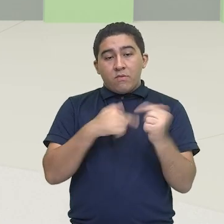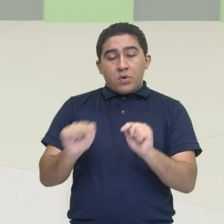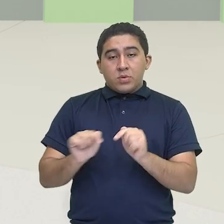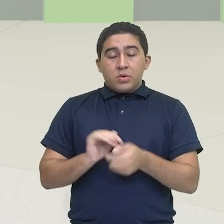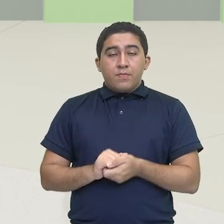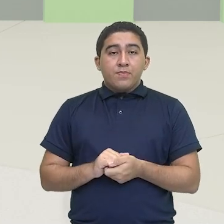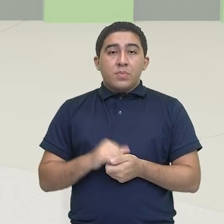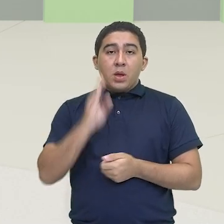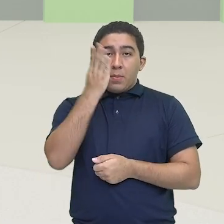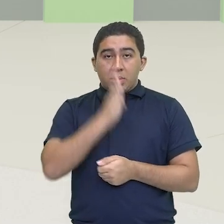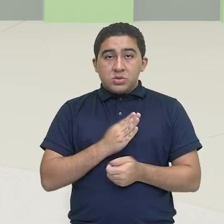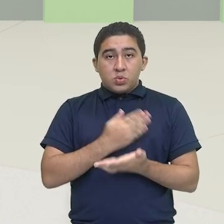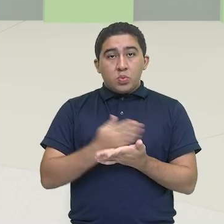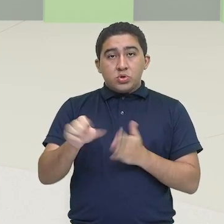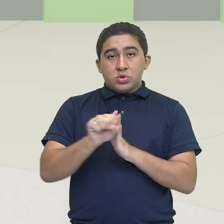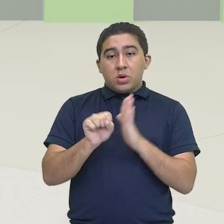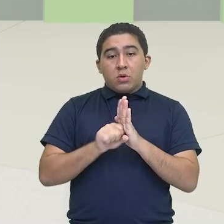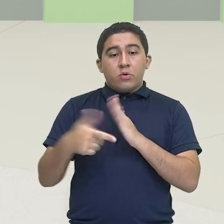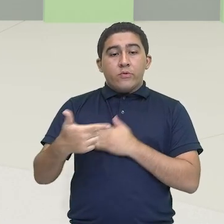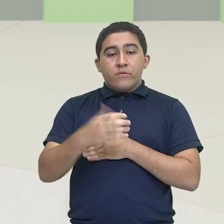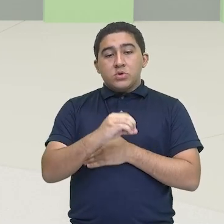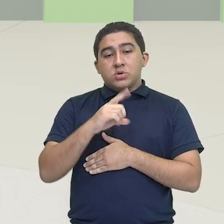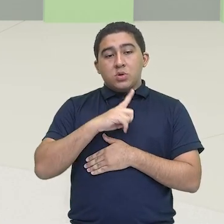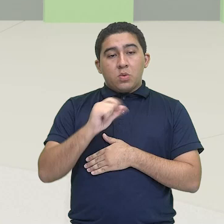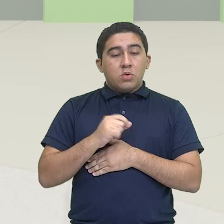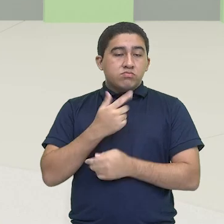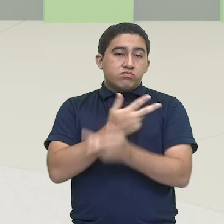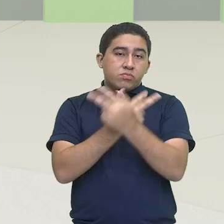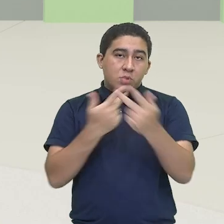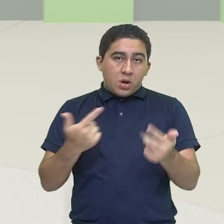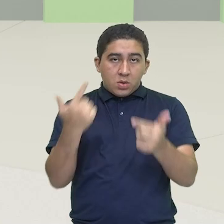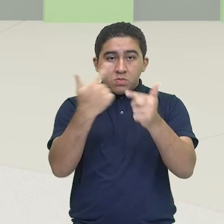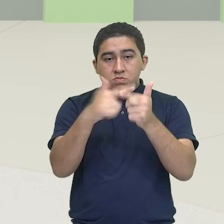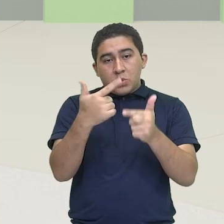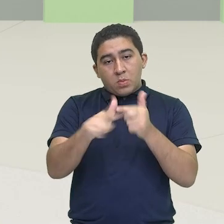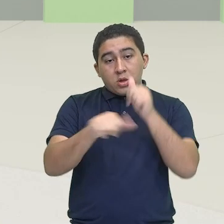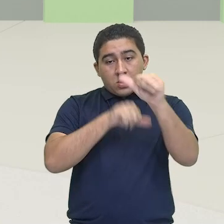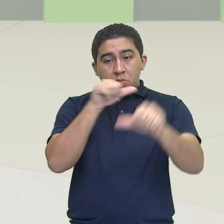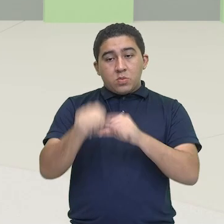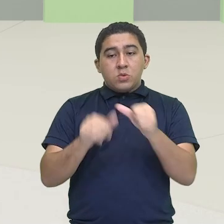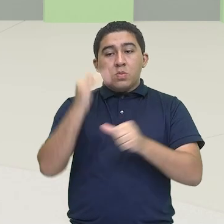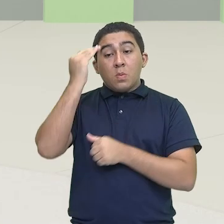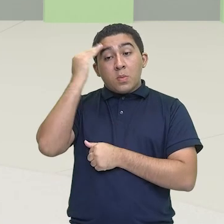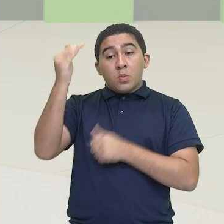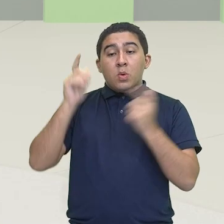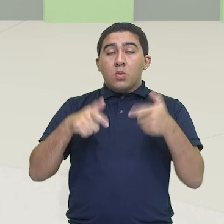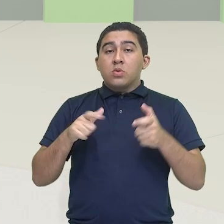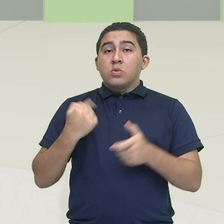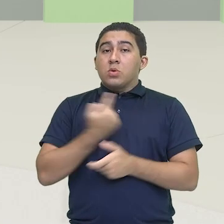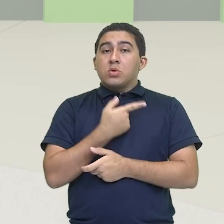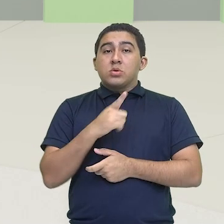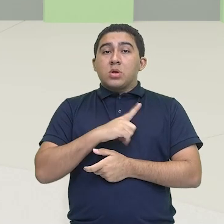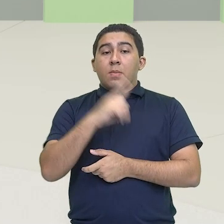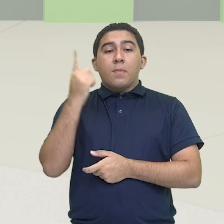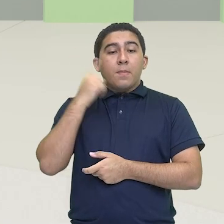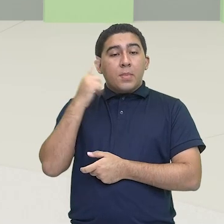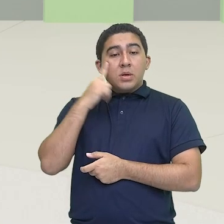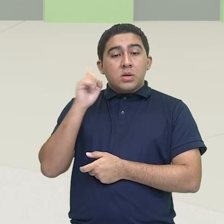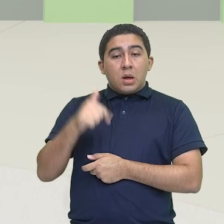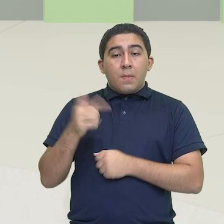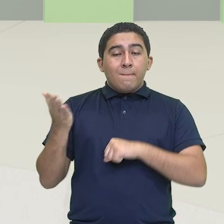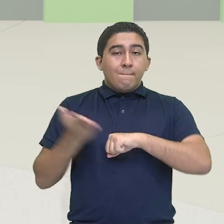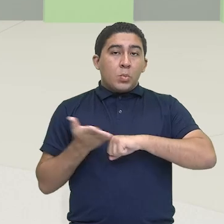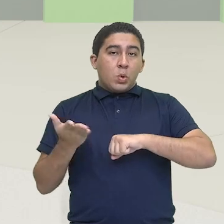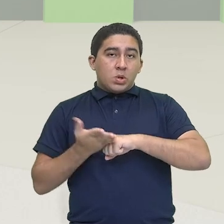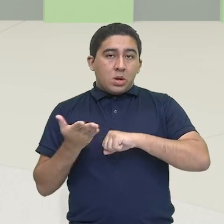início do século XX, estava passando por diversas mudanças, principalmente aquilo que a gente chama de modernização